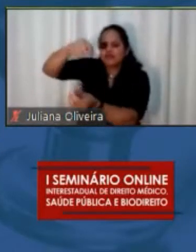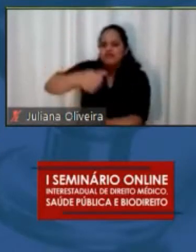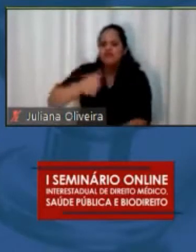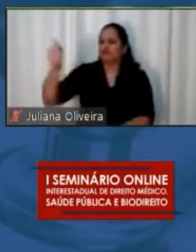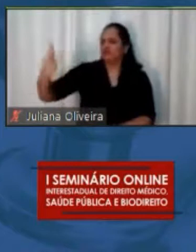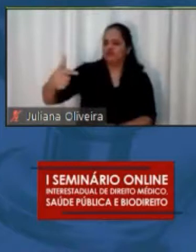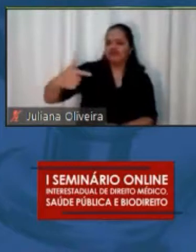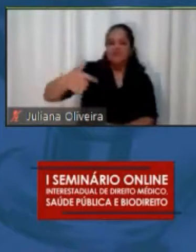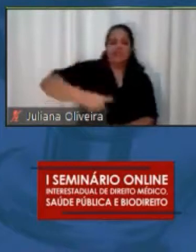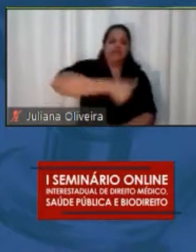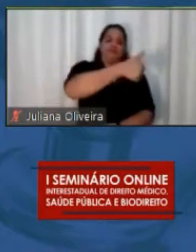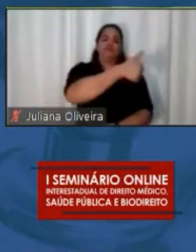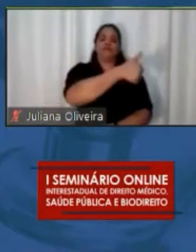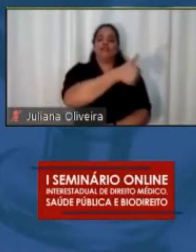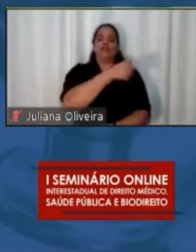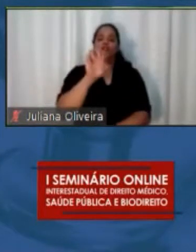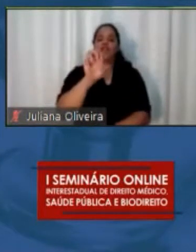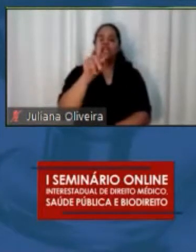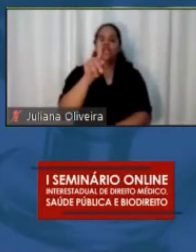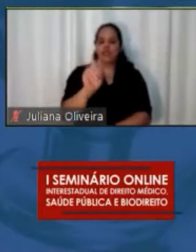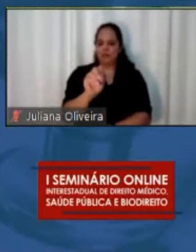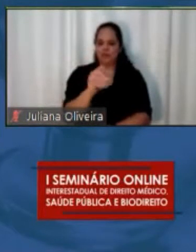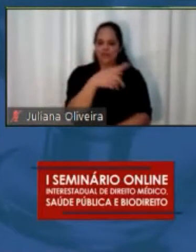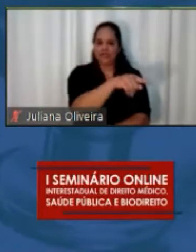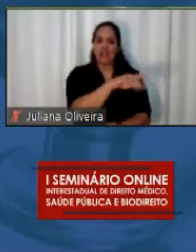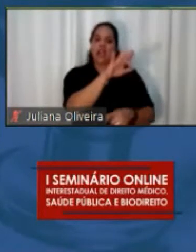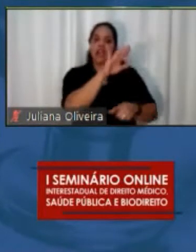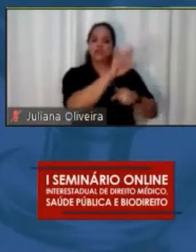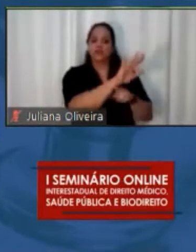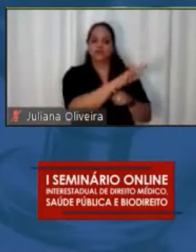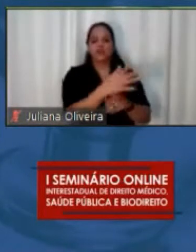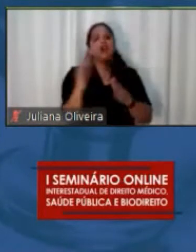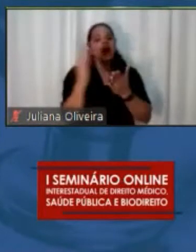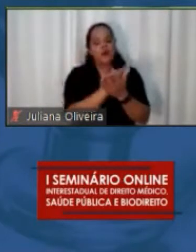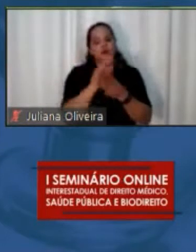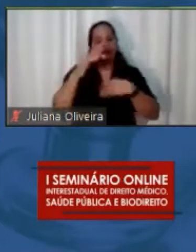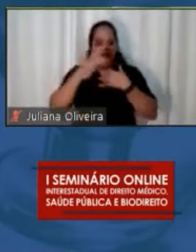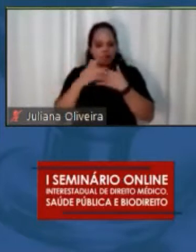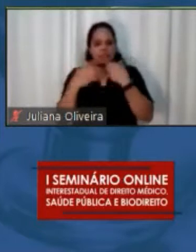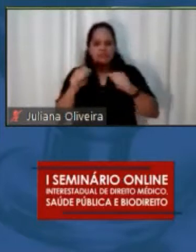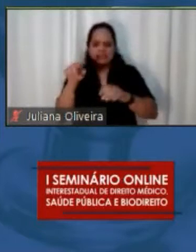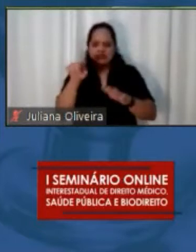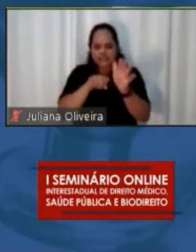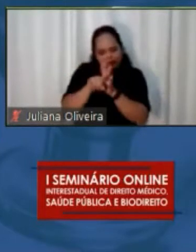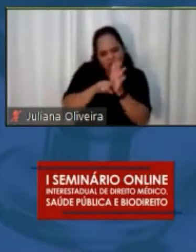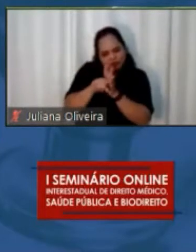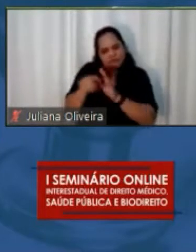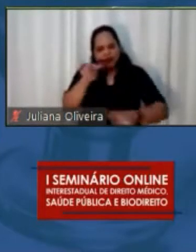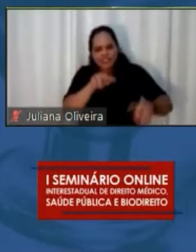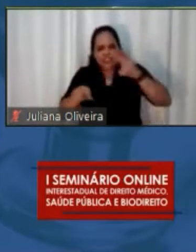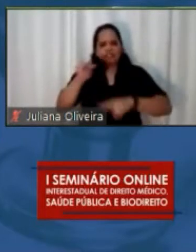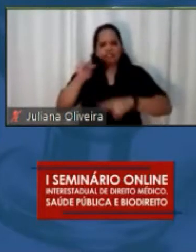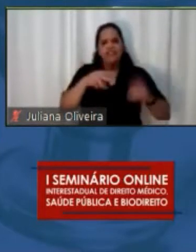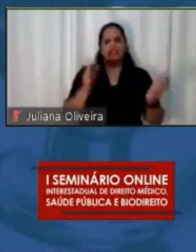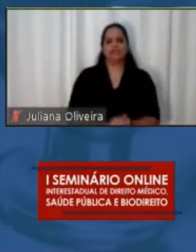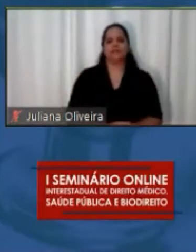especialidade que envolve grandes sangramentos deveriam avaliar. Mas o que dizer, então, se eu tiver um paciente em que eu não tive